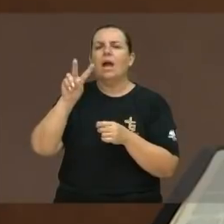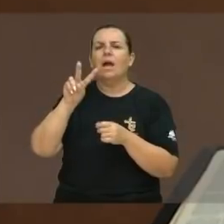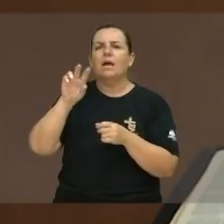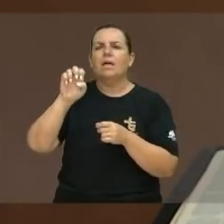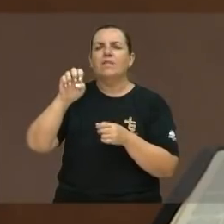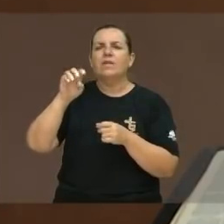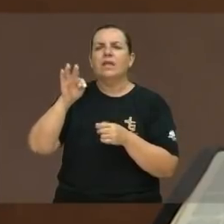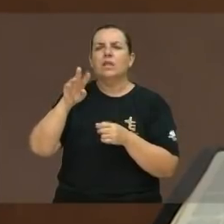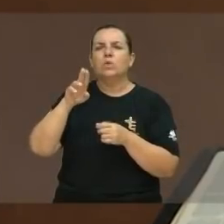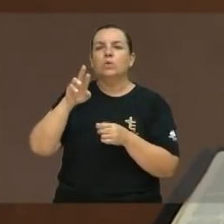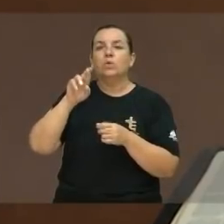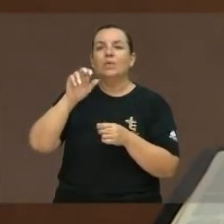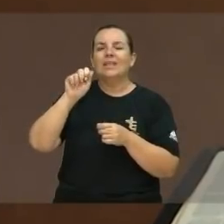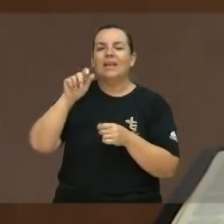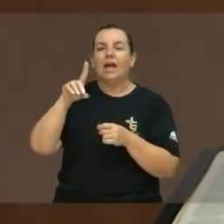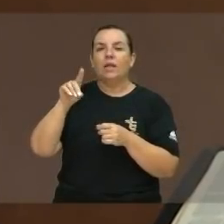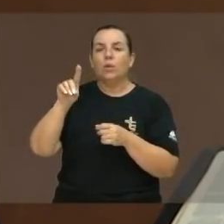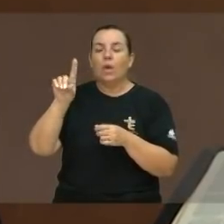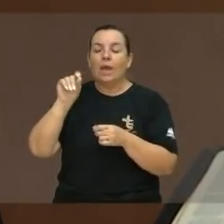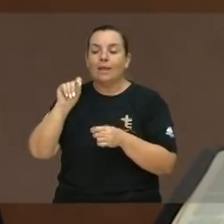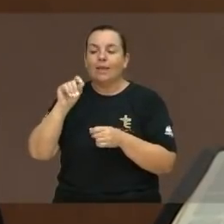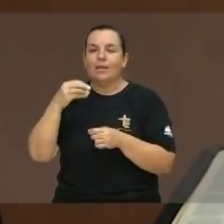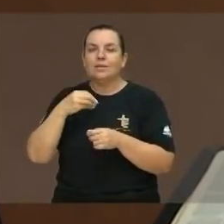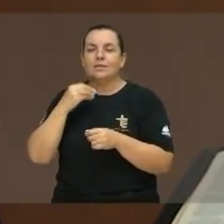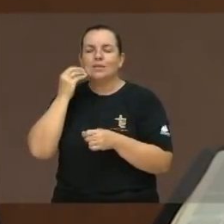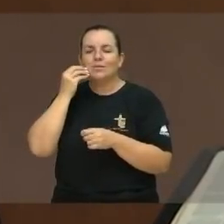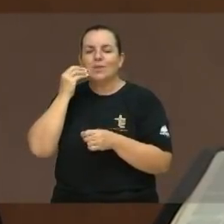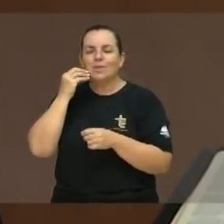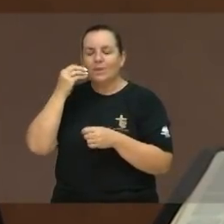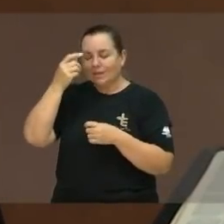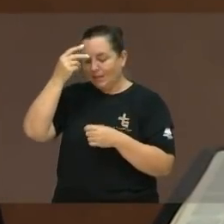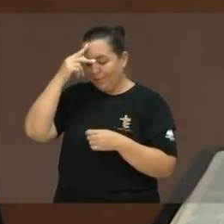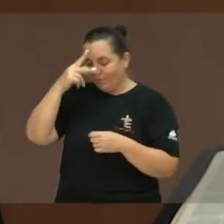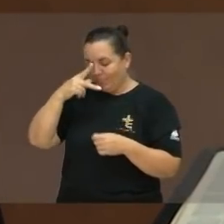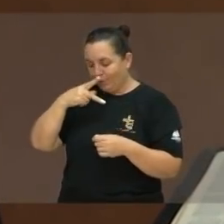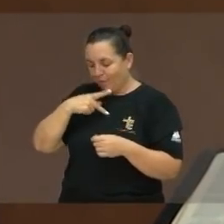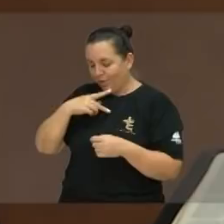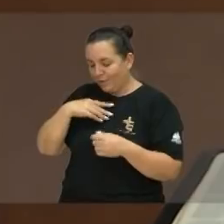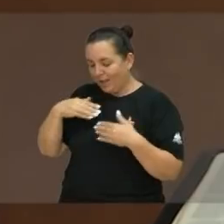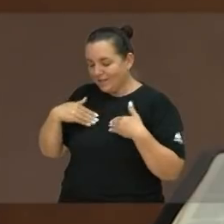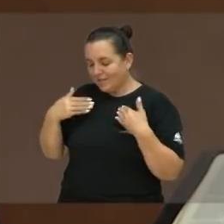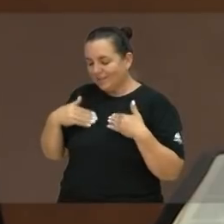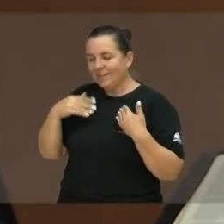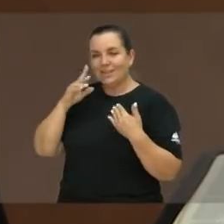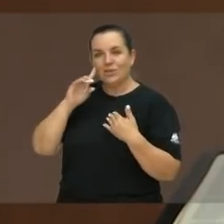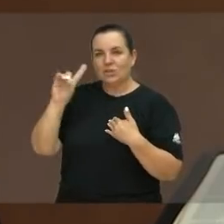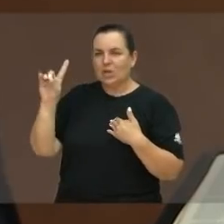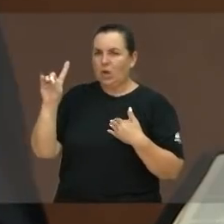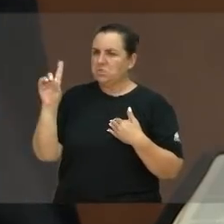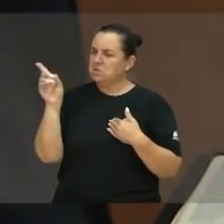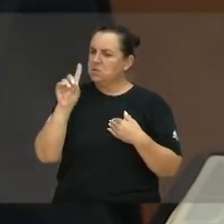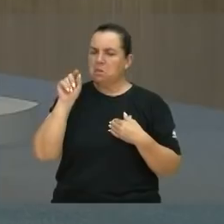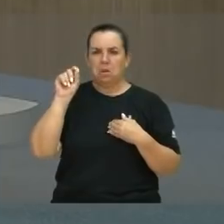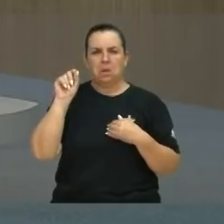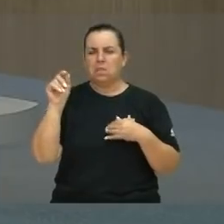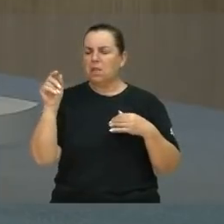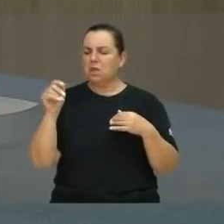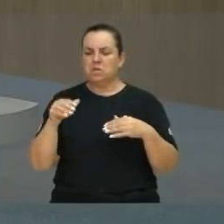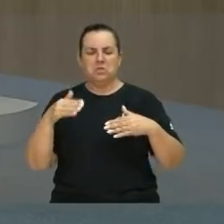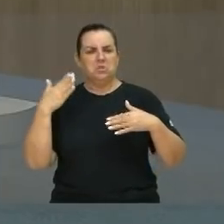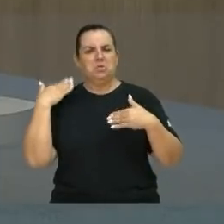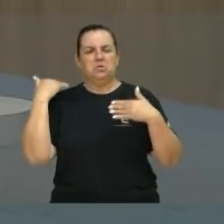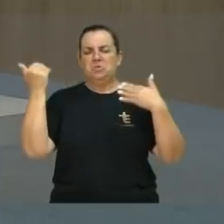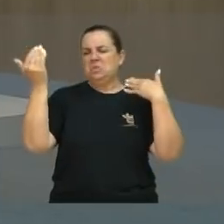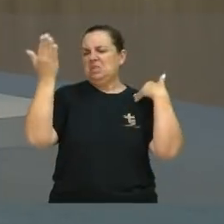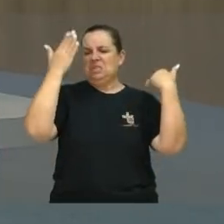que a pimenta inicias alegrias de deus e não é aquele que tem que sucesso que tem